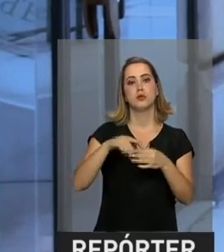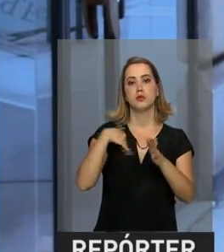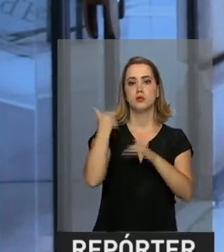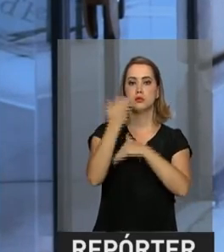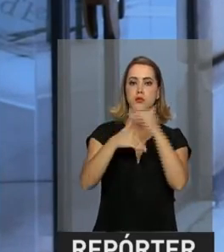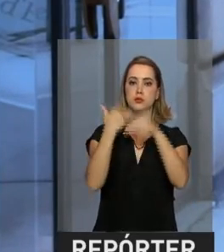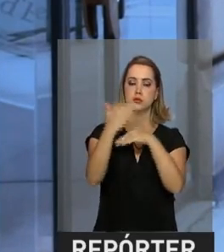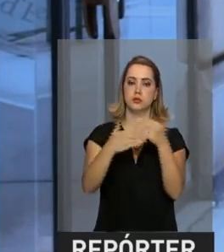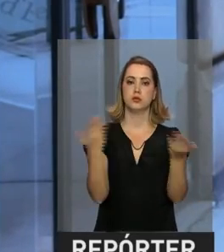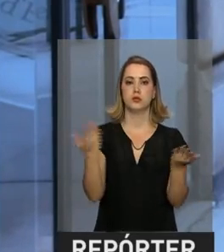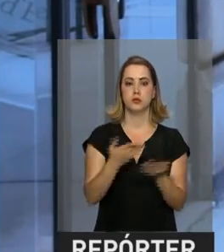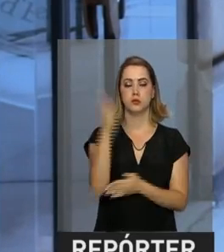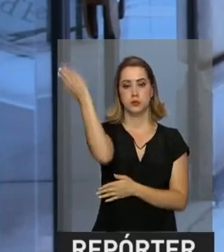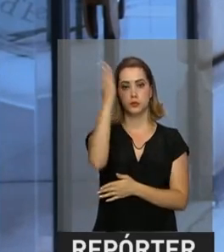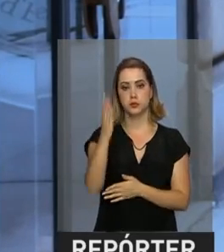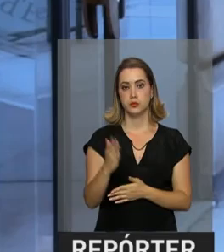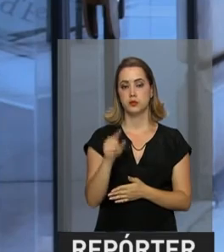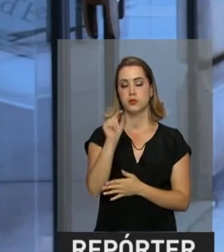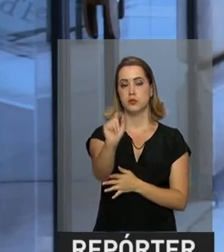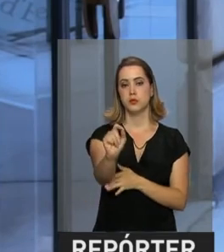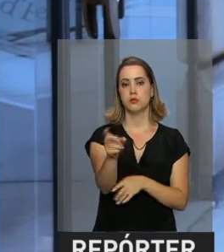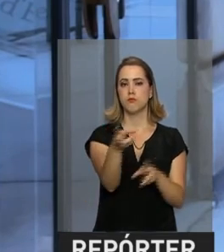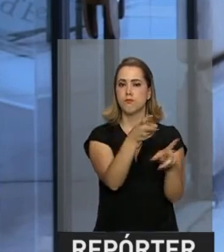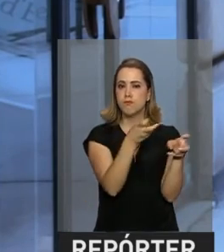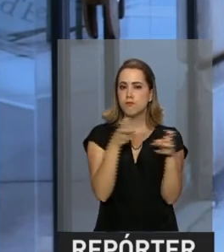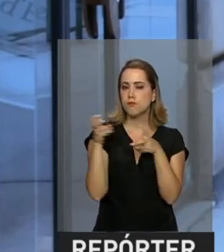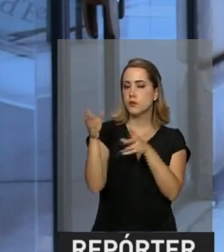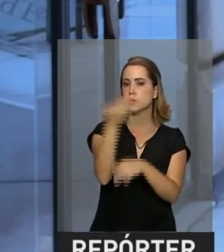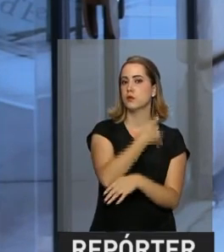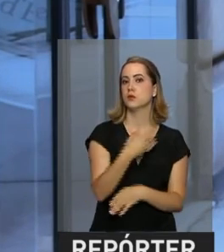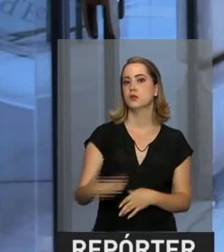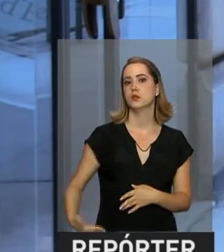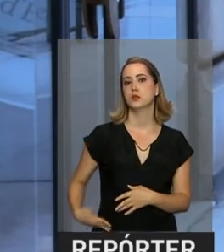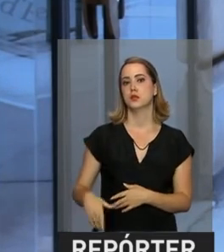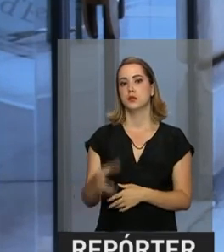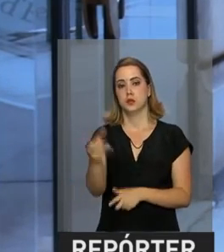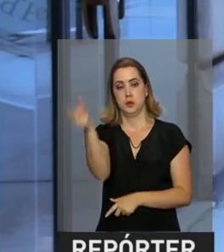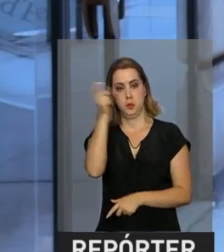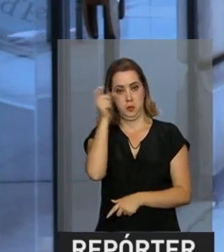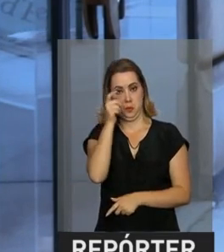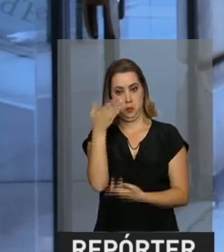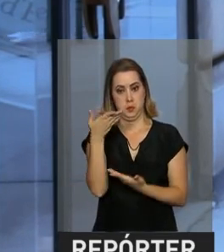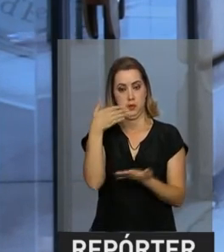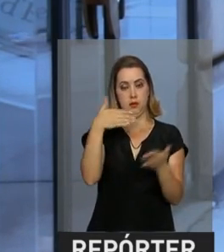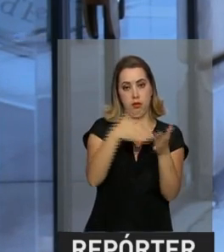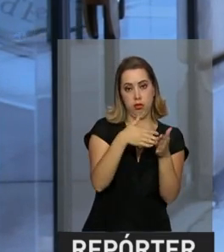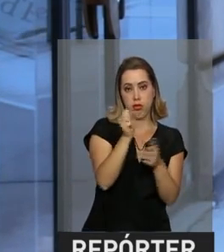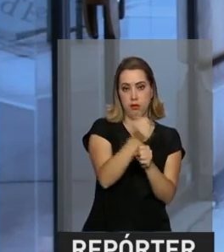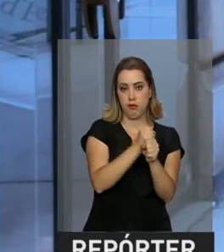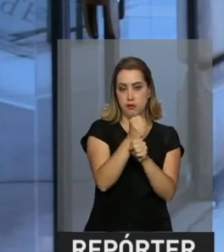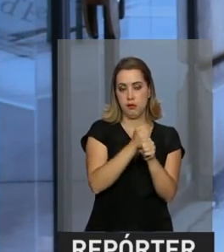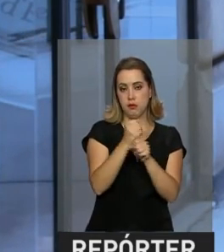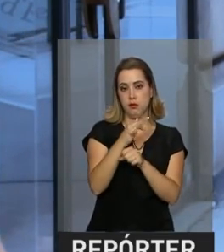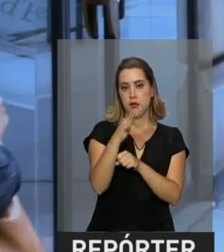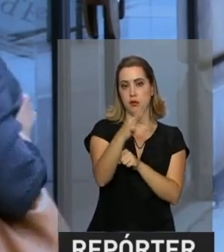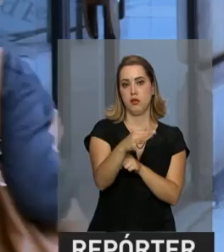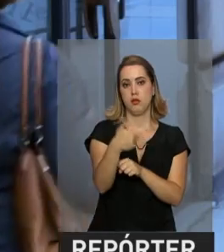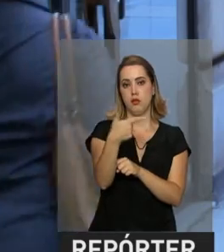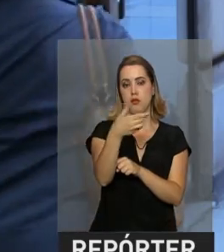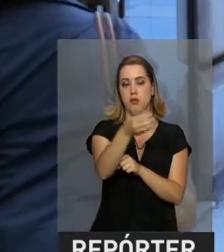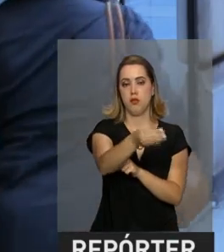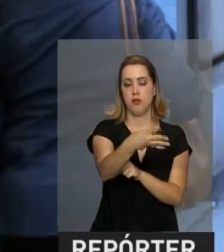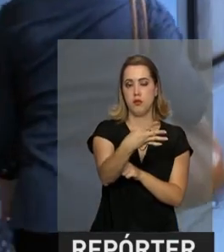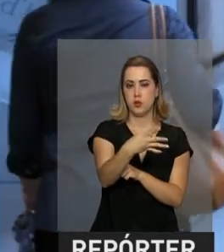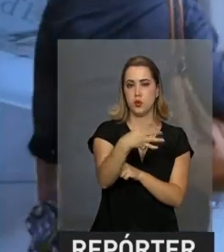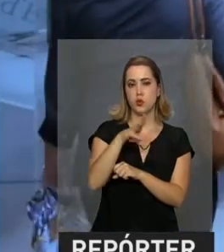da economia nacional a expectativa do governo é atrair até o fim do ano que vem 24 bilhões de reais de investimentos